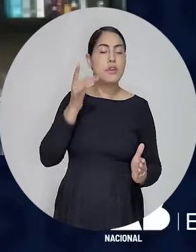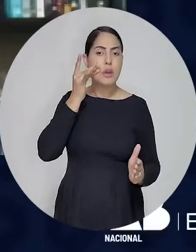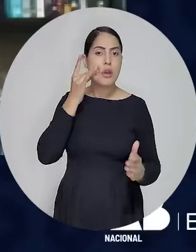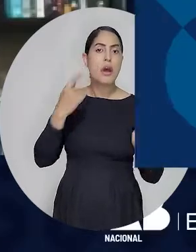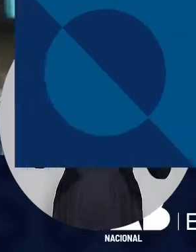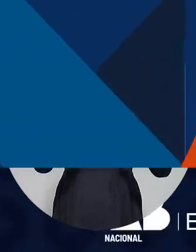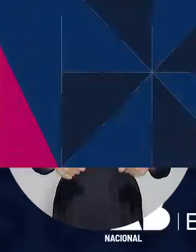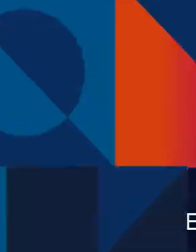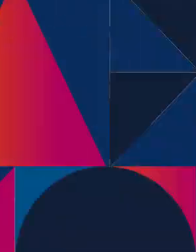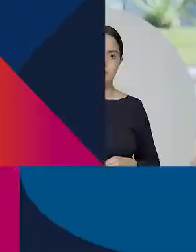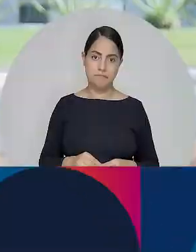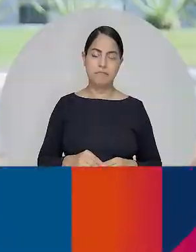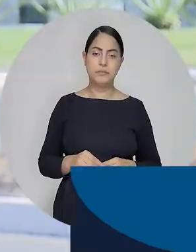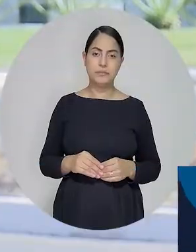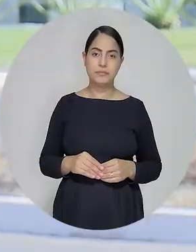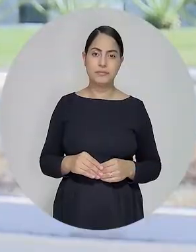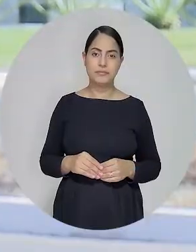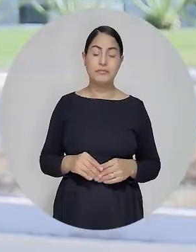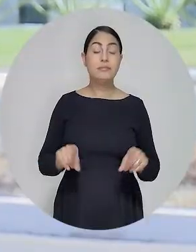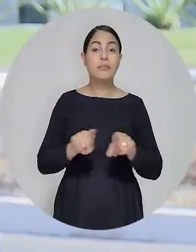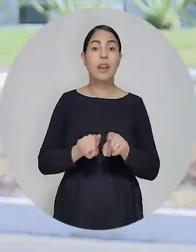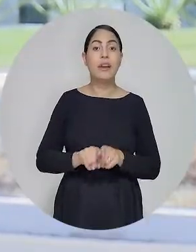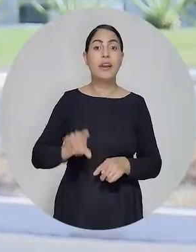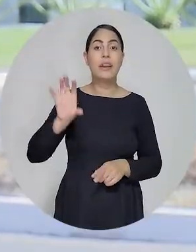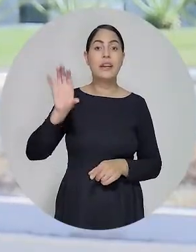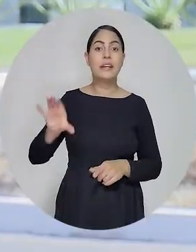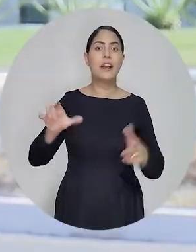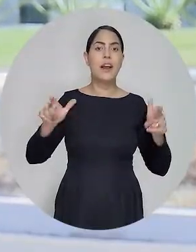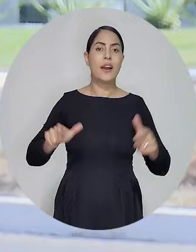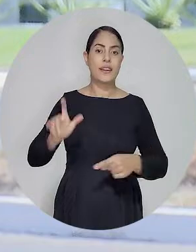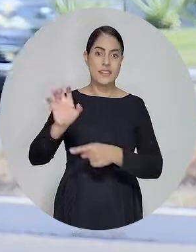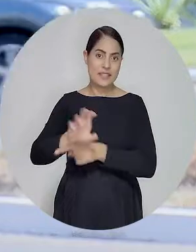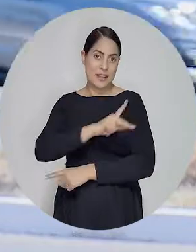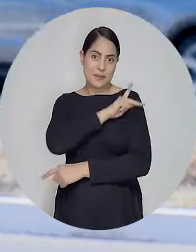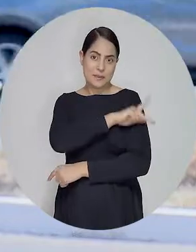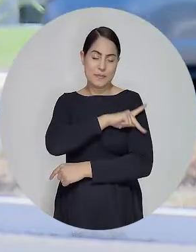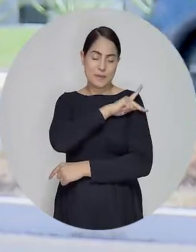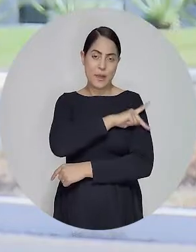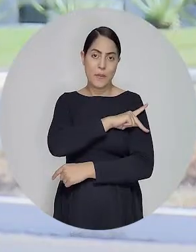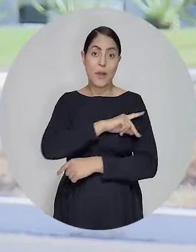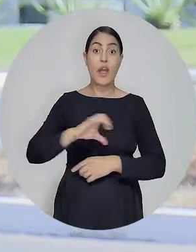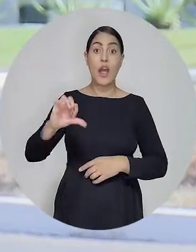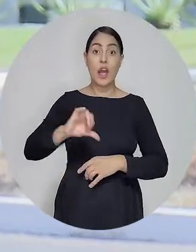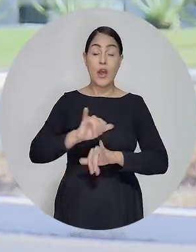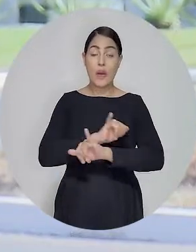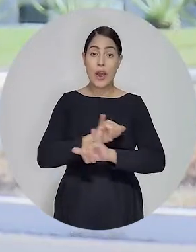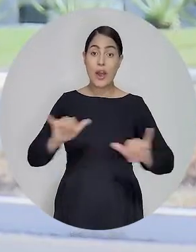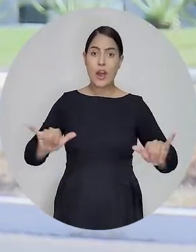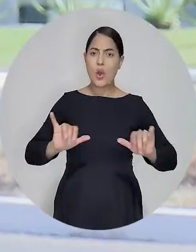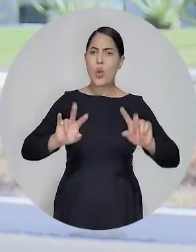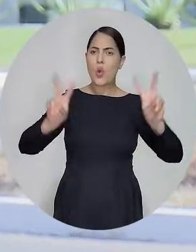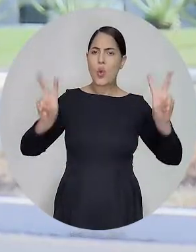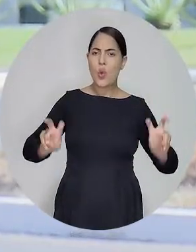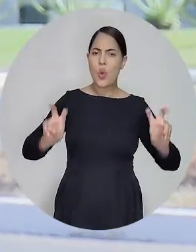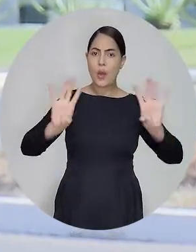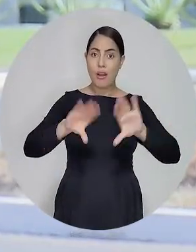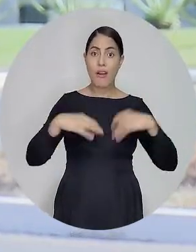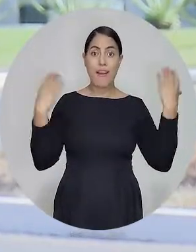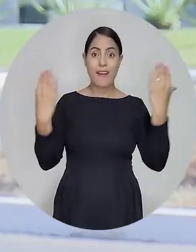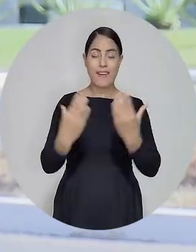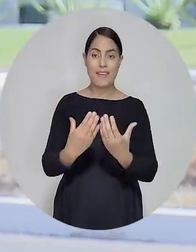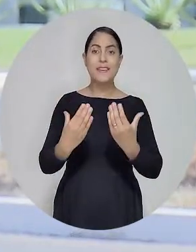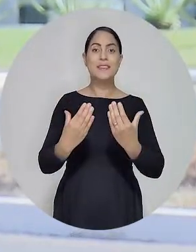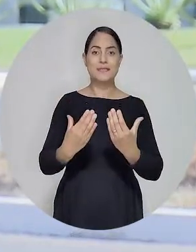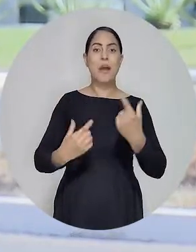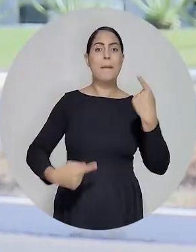revel. Tá bom? A seccional da UAB no Piauí também realizou a 9ª edição do Congresso de Ciência Política